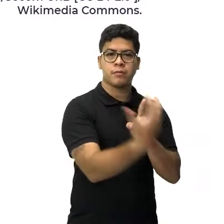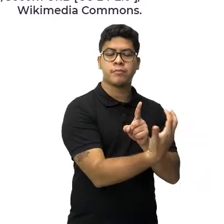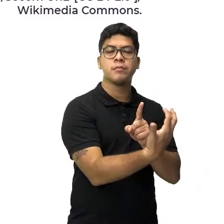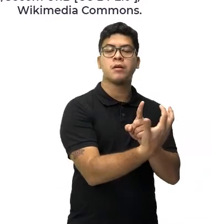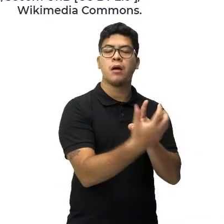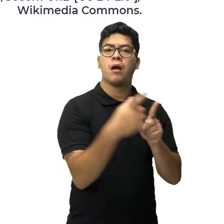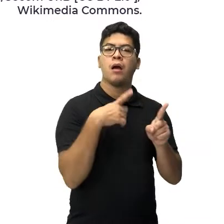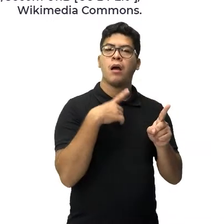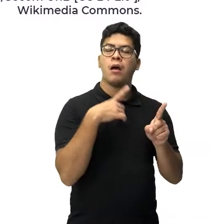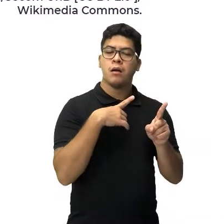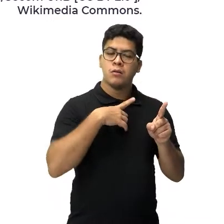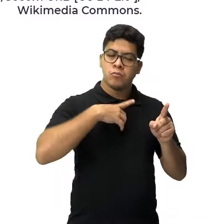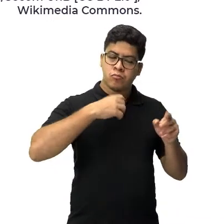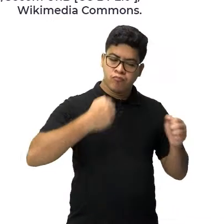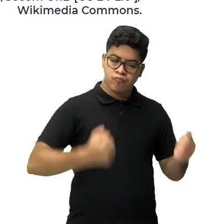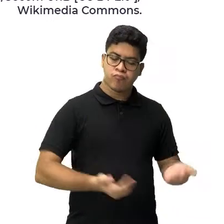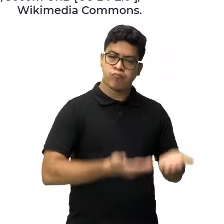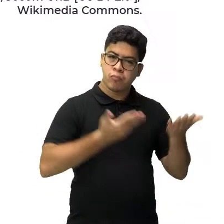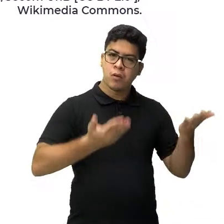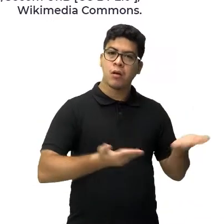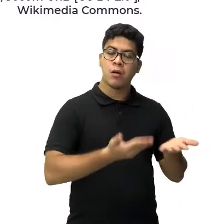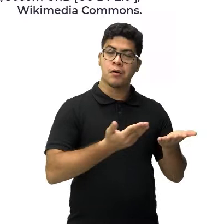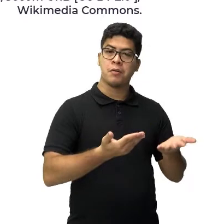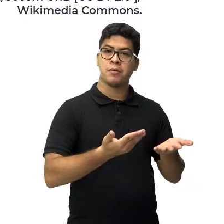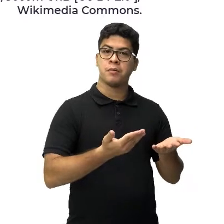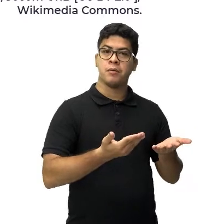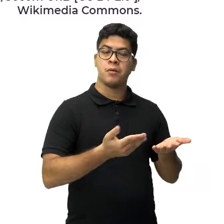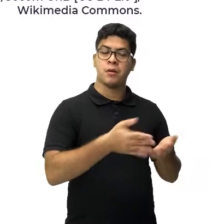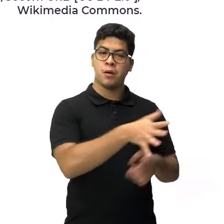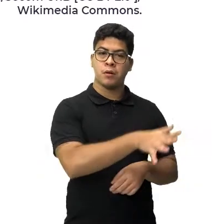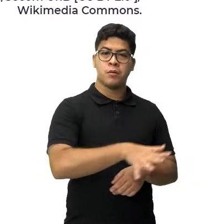força sobre os espaços